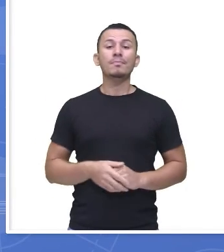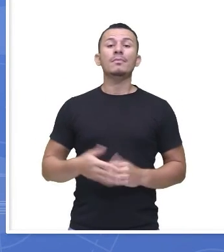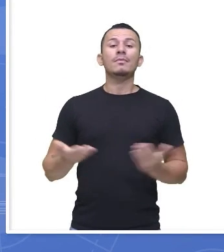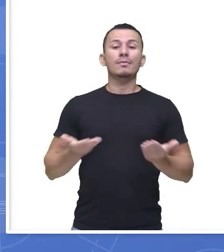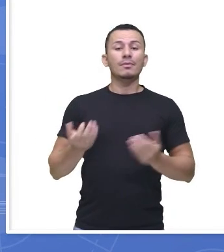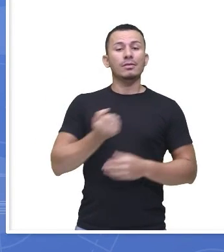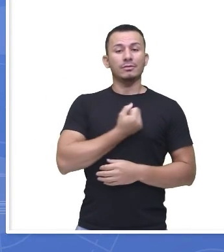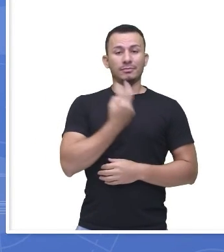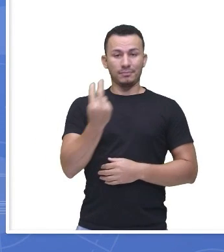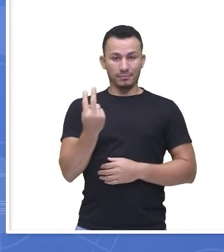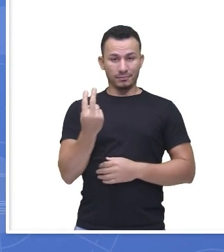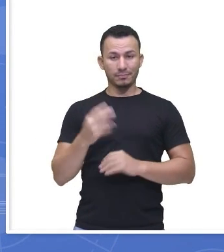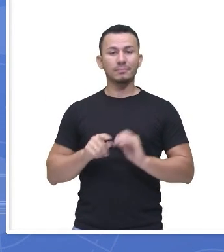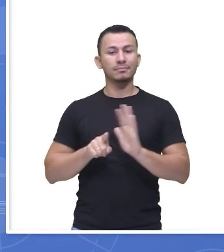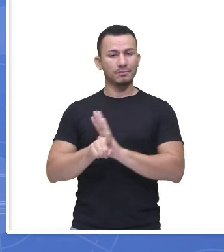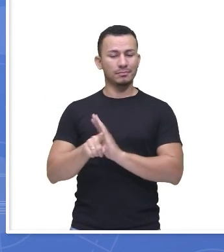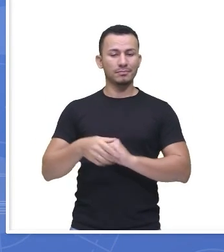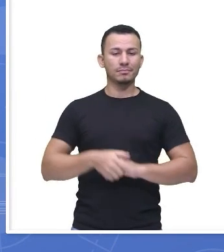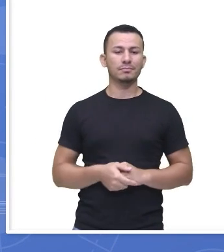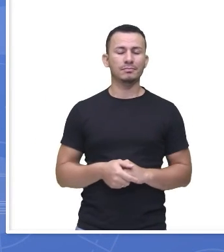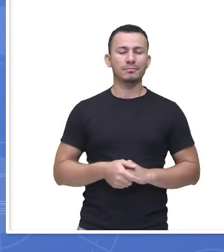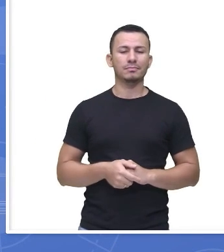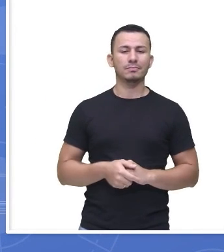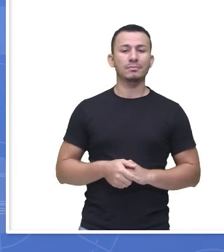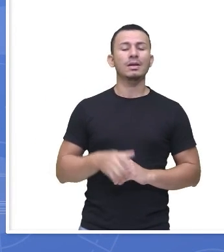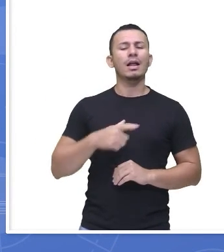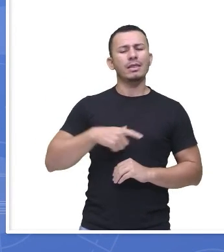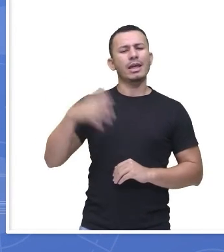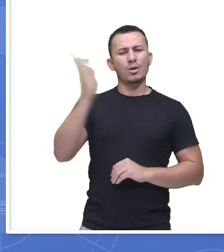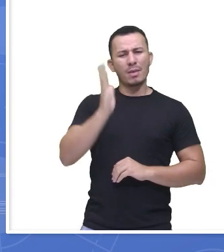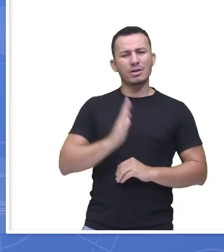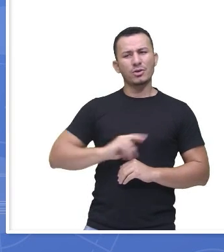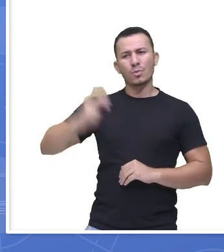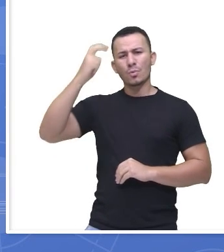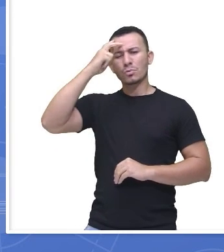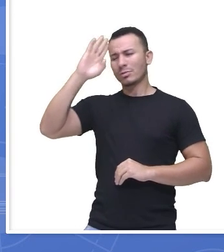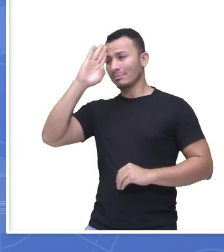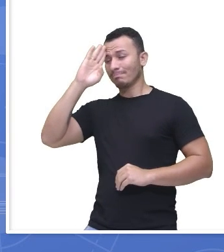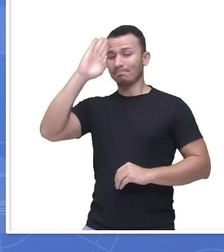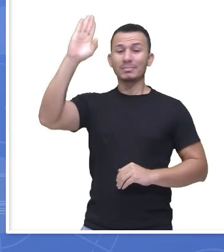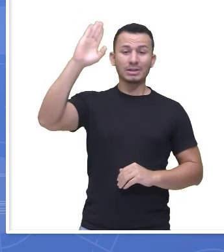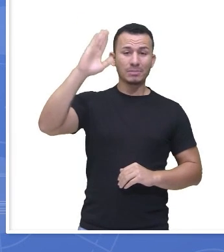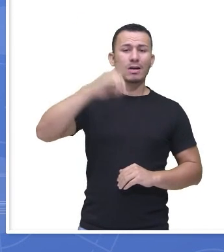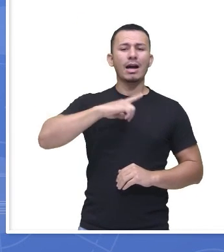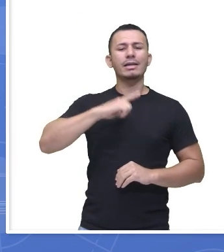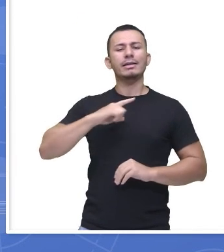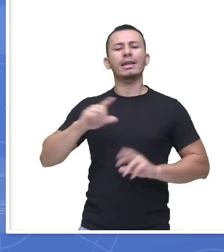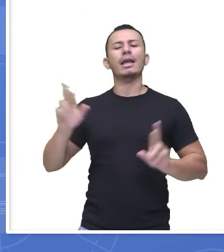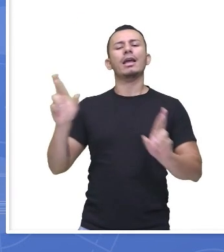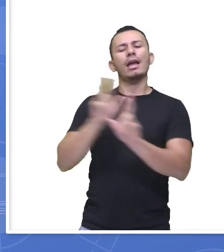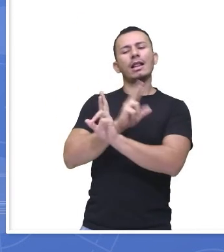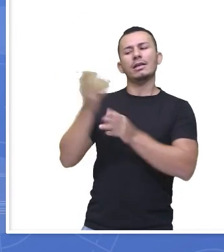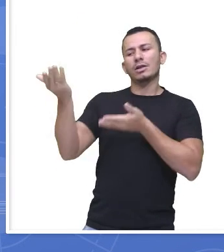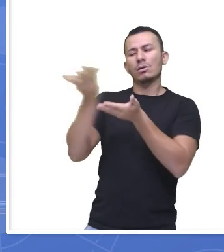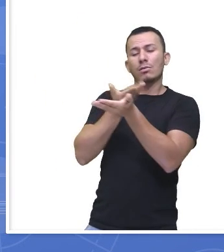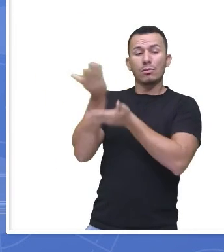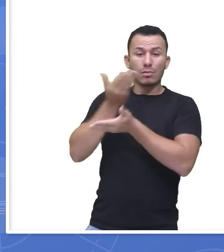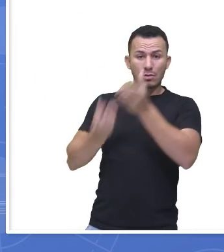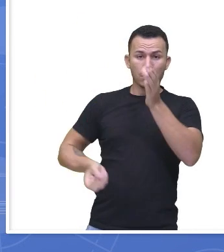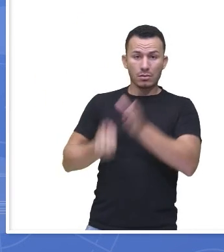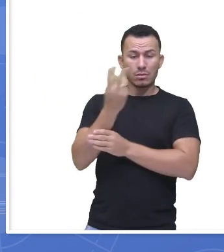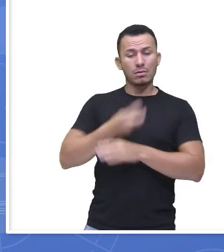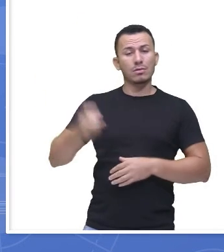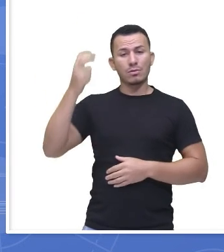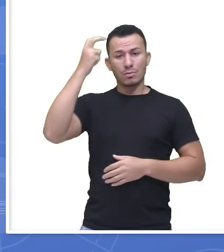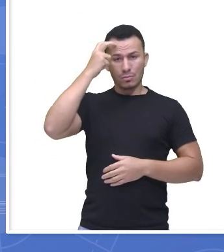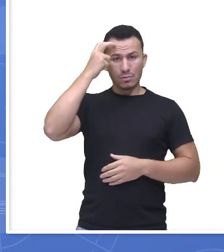questão. A segunda questão diz o seguinte: as matrizes culturais do Brasil estão relacionadas à formação cultural